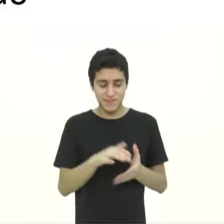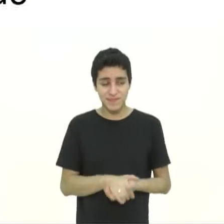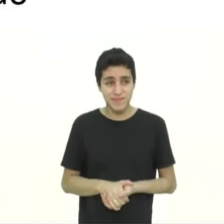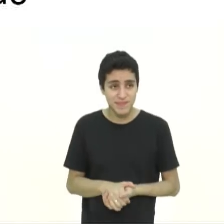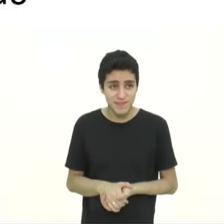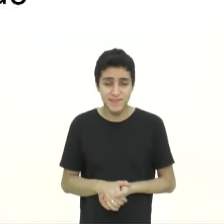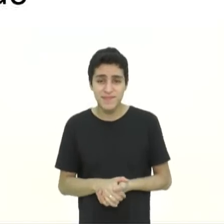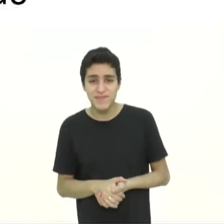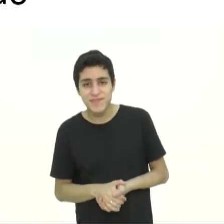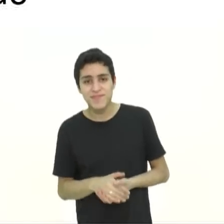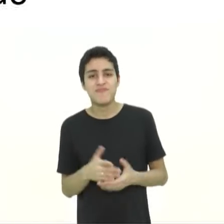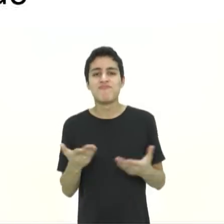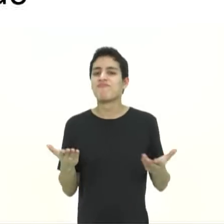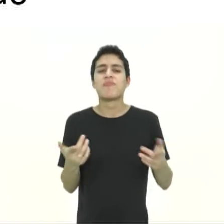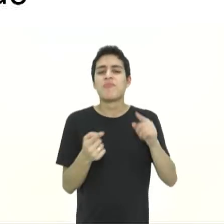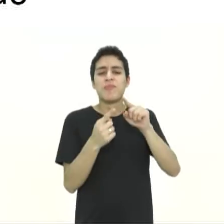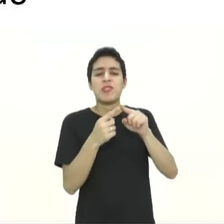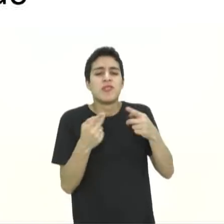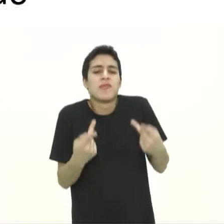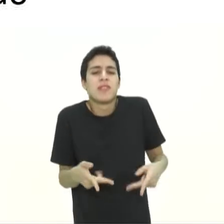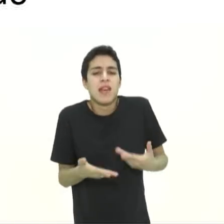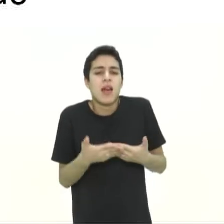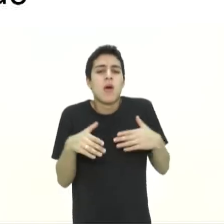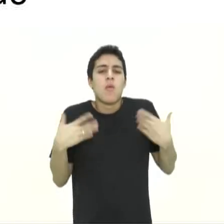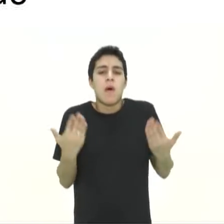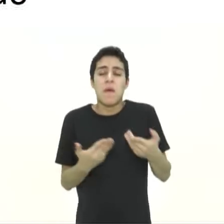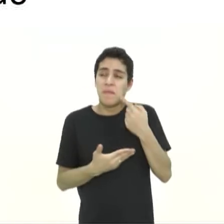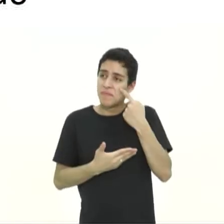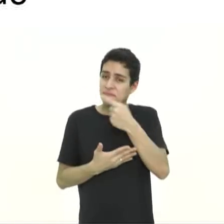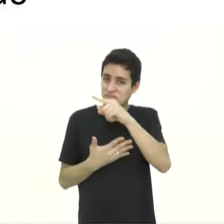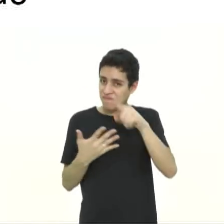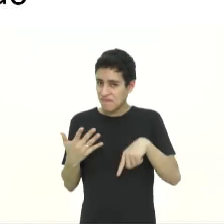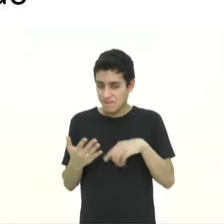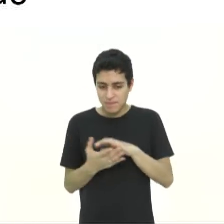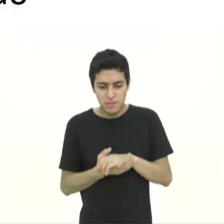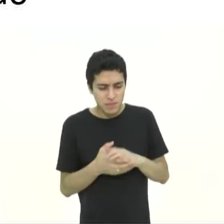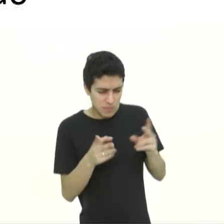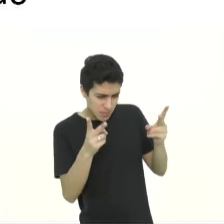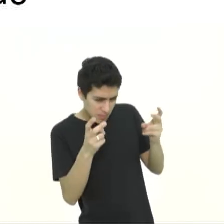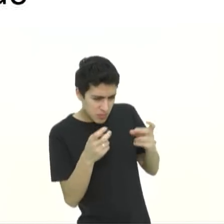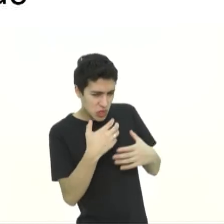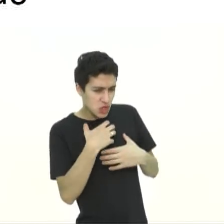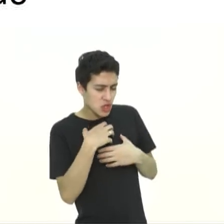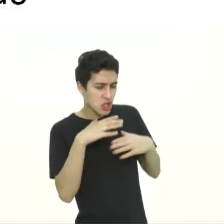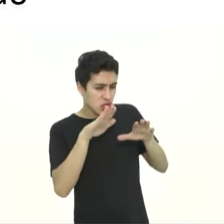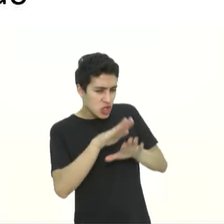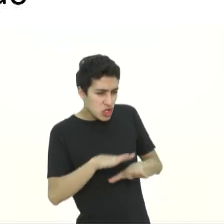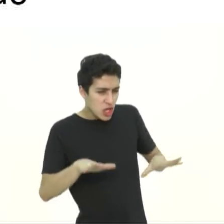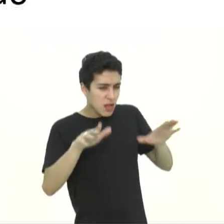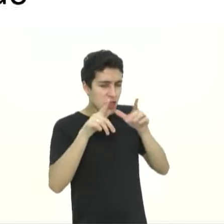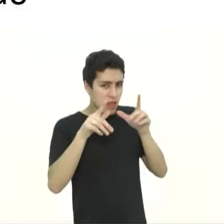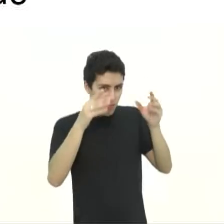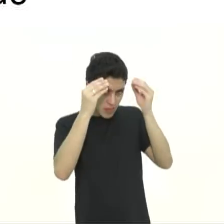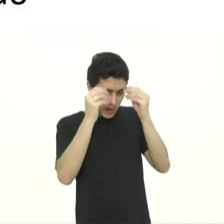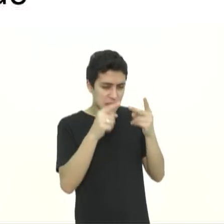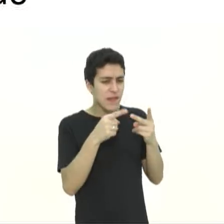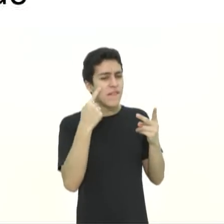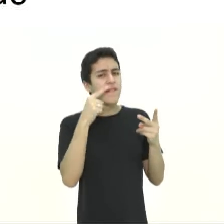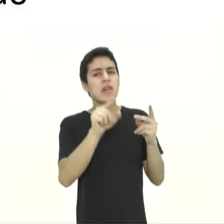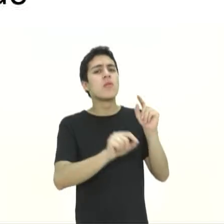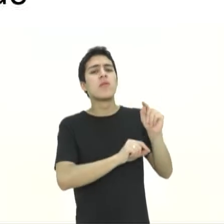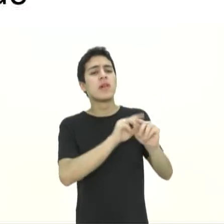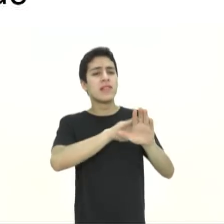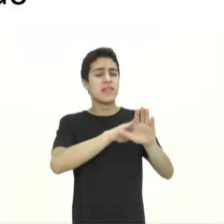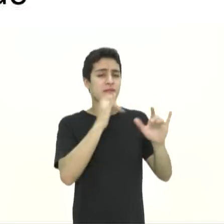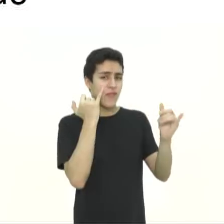Os objetivos dessa aula são reconhecer o estilo de linguagem, reconhecer informações